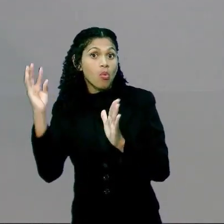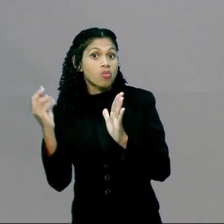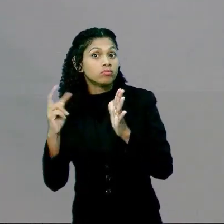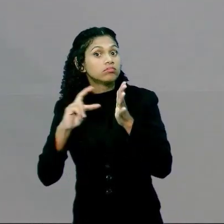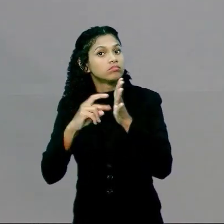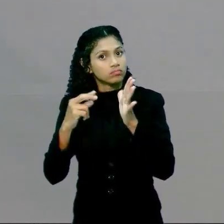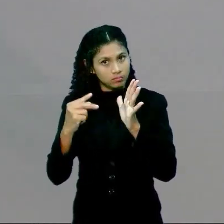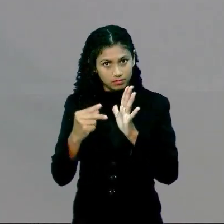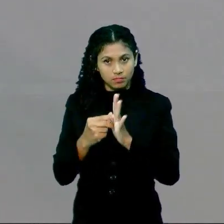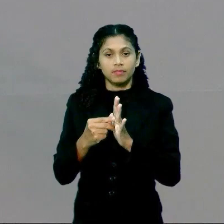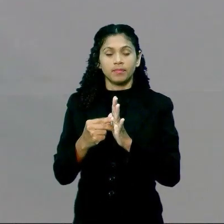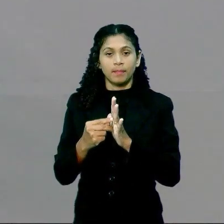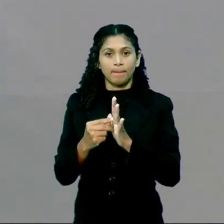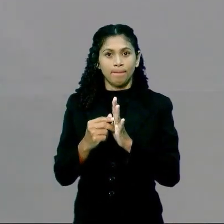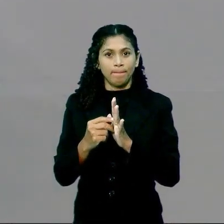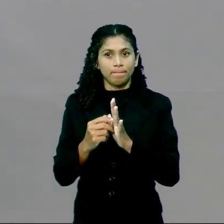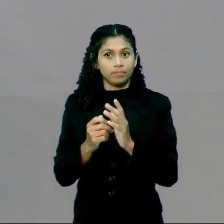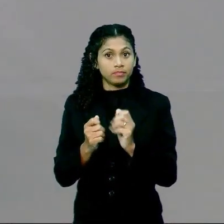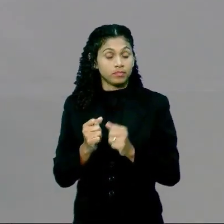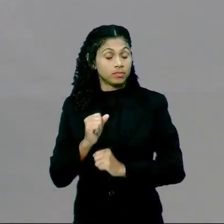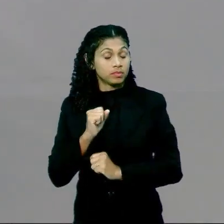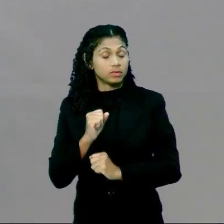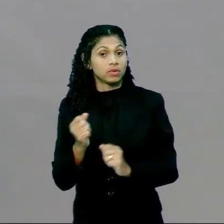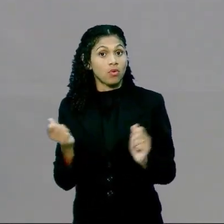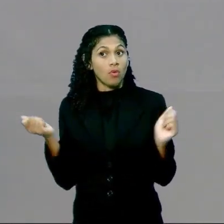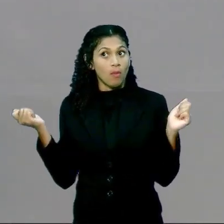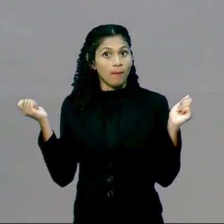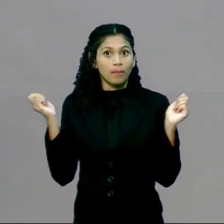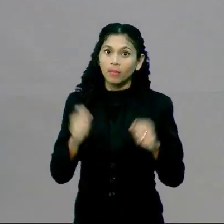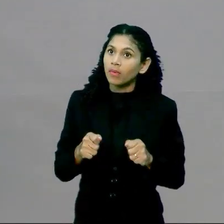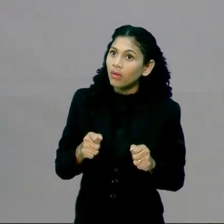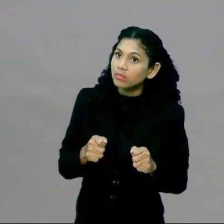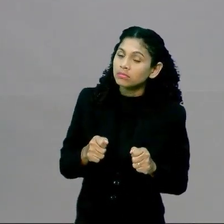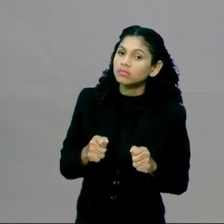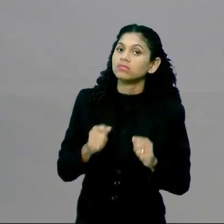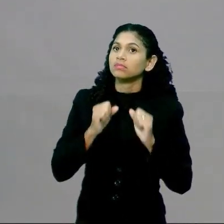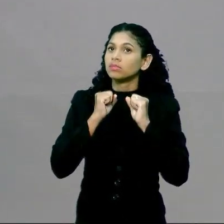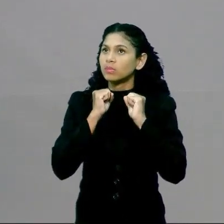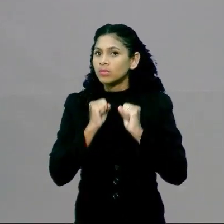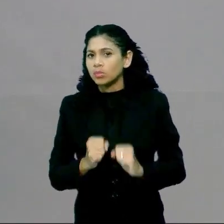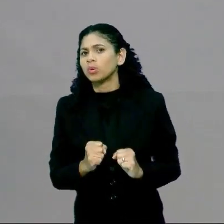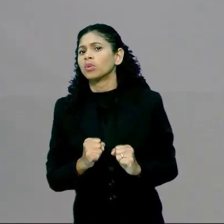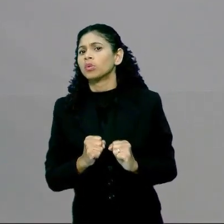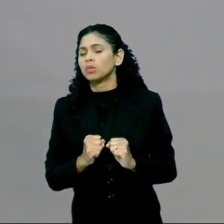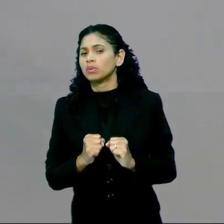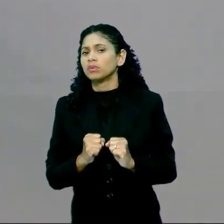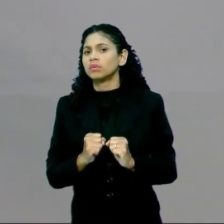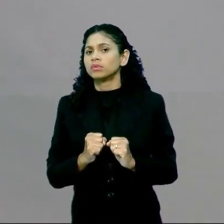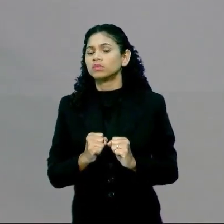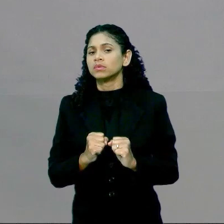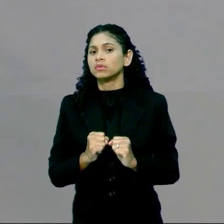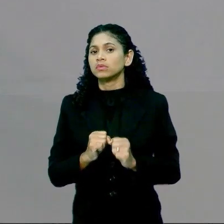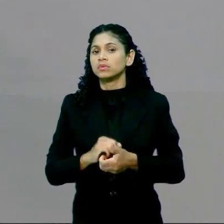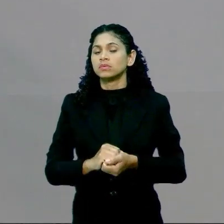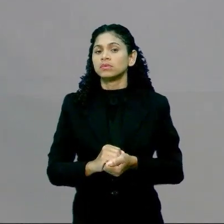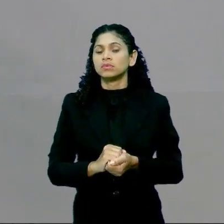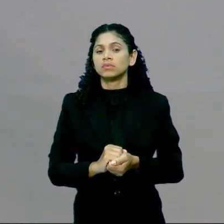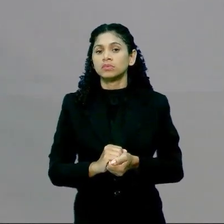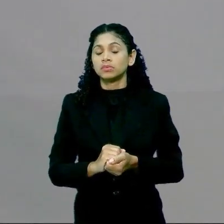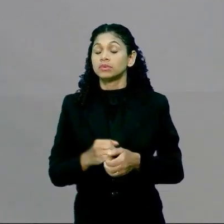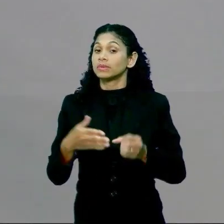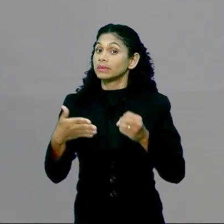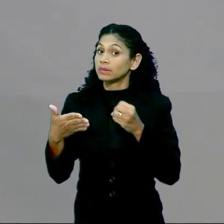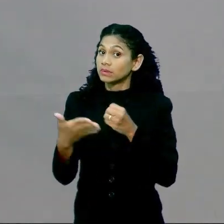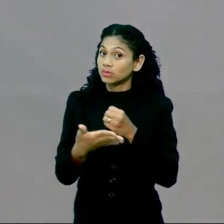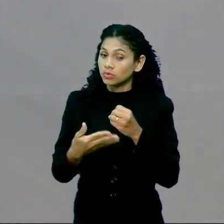palavras aí dizendo pode, né? Então, ele está dizendo para nós que essa palavra, ela, na sua essência, ela não